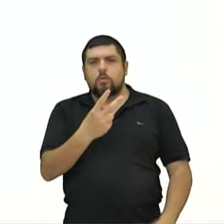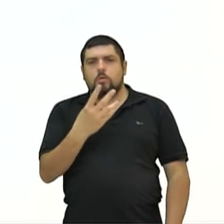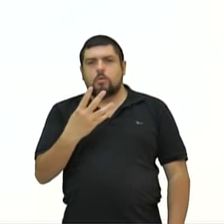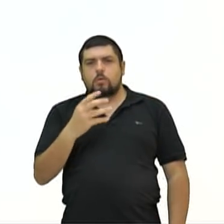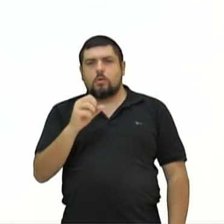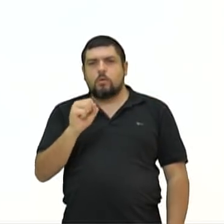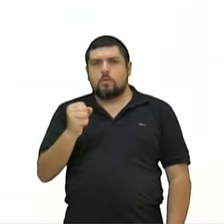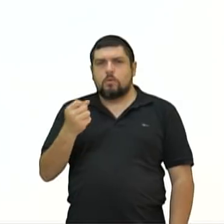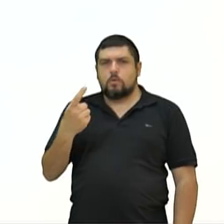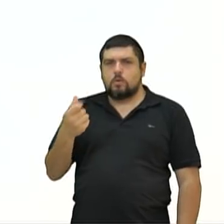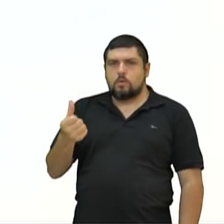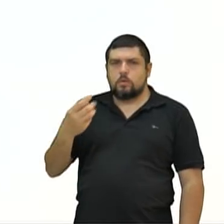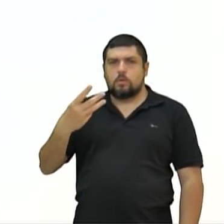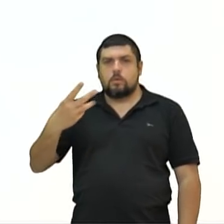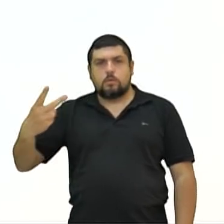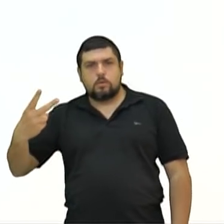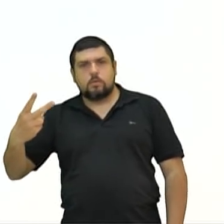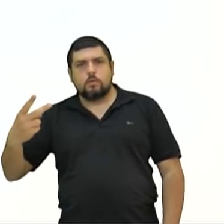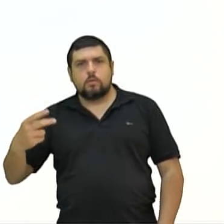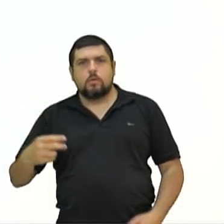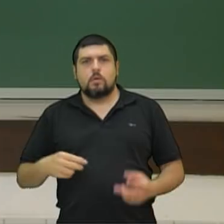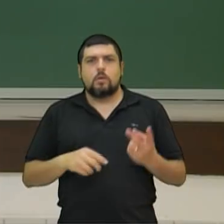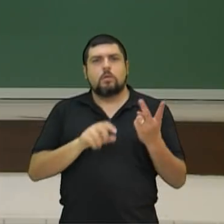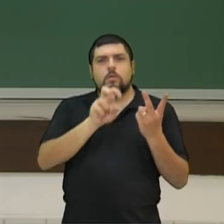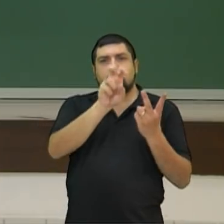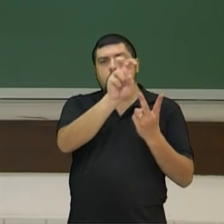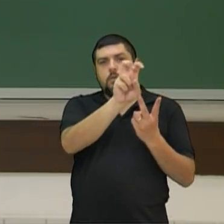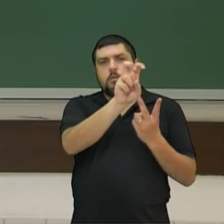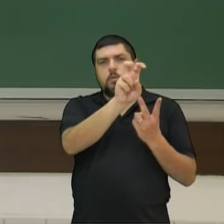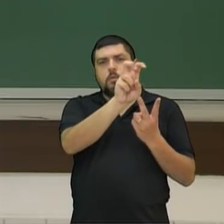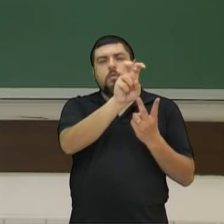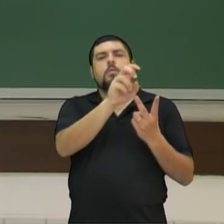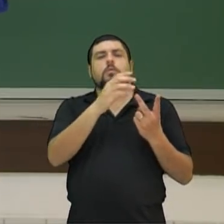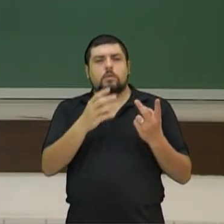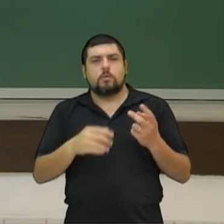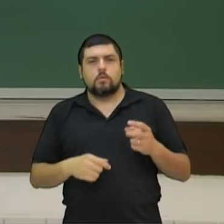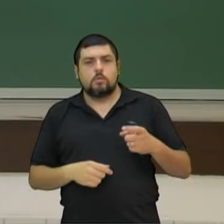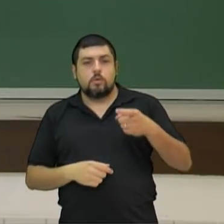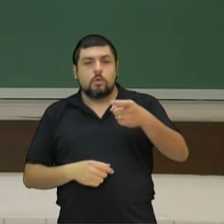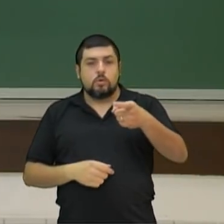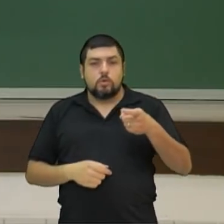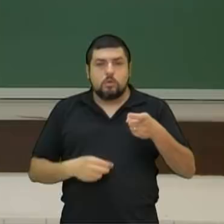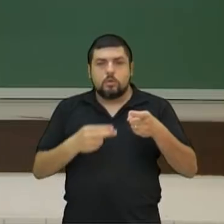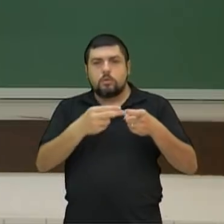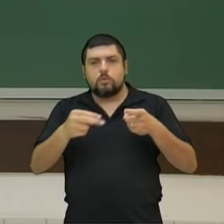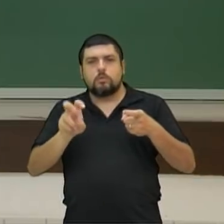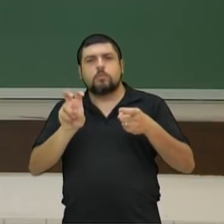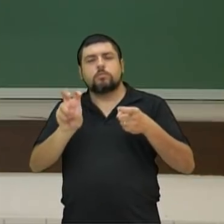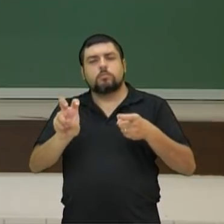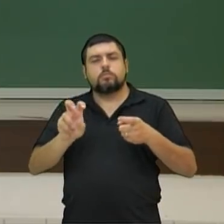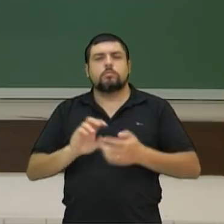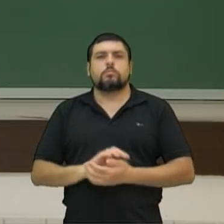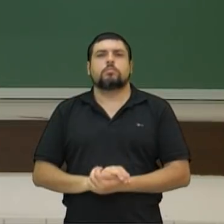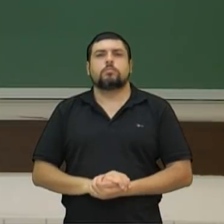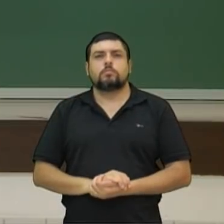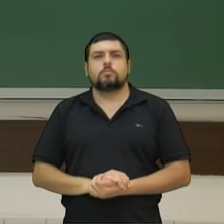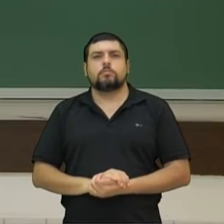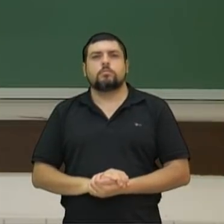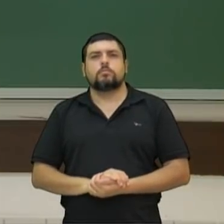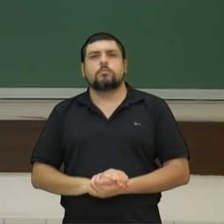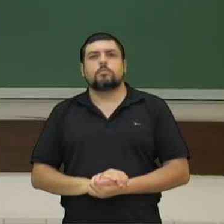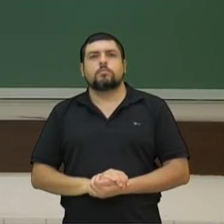32. São 5 vezes o 2. Então, 2 elevado a 5. Assim, x é igual a 5. Pronto. Basicamente é